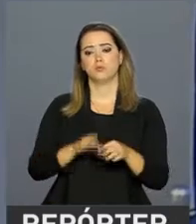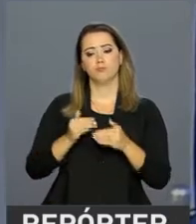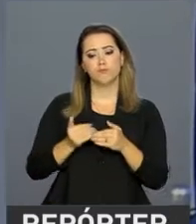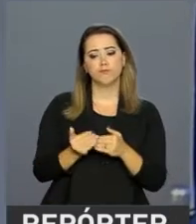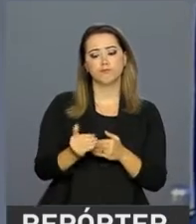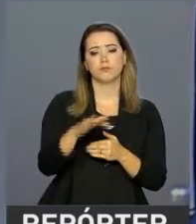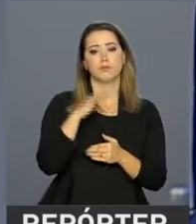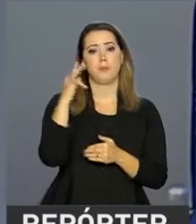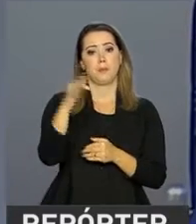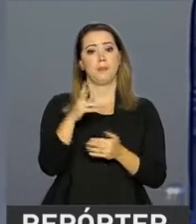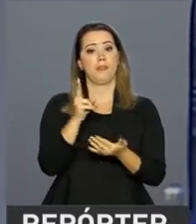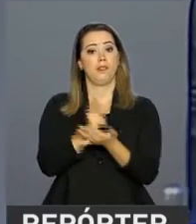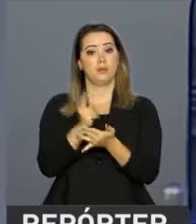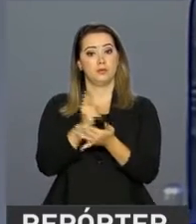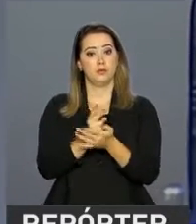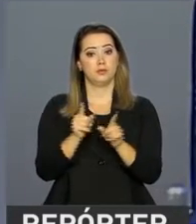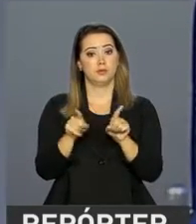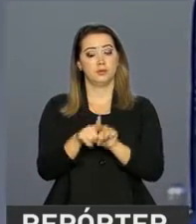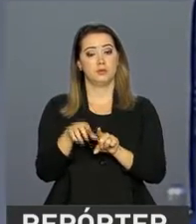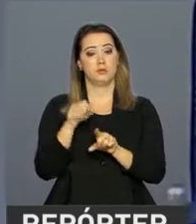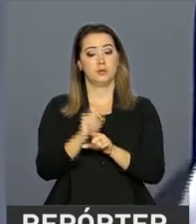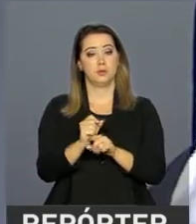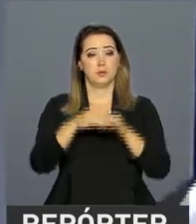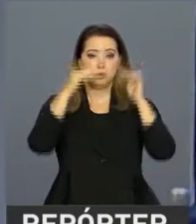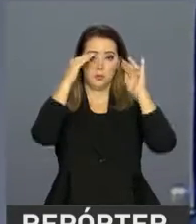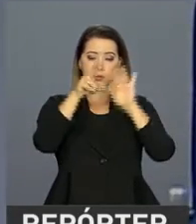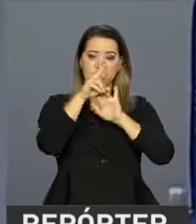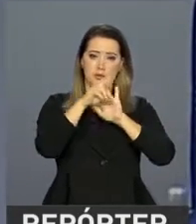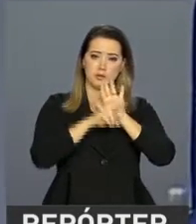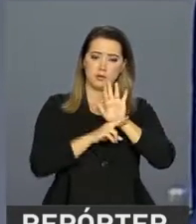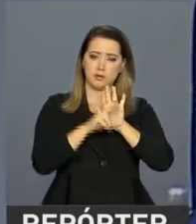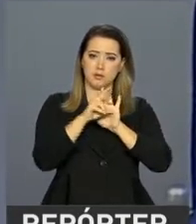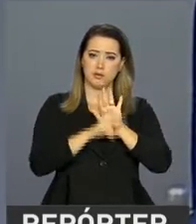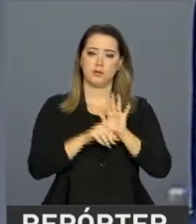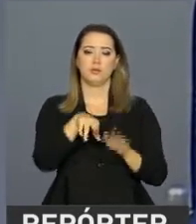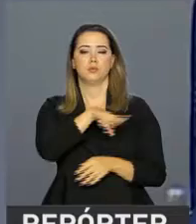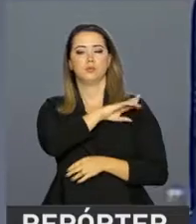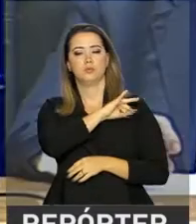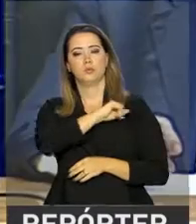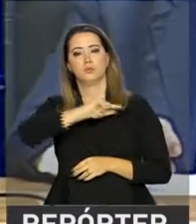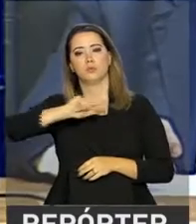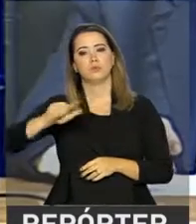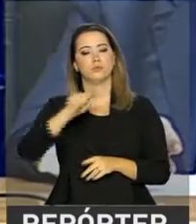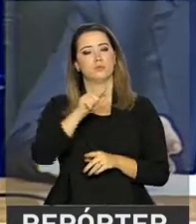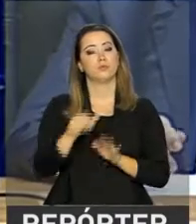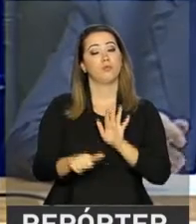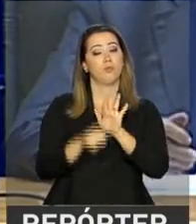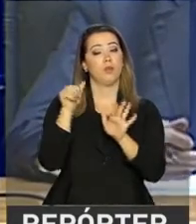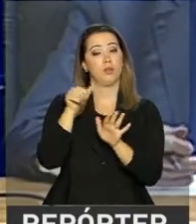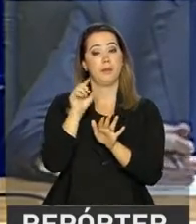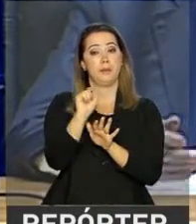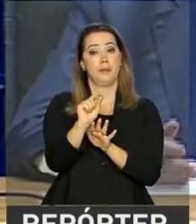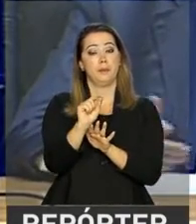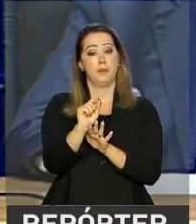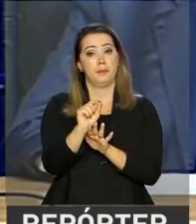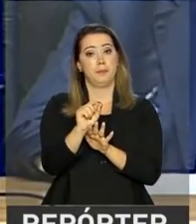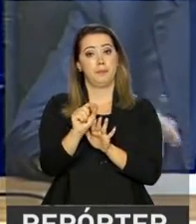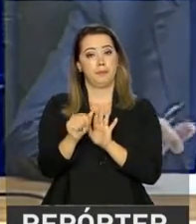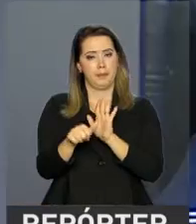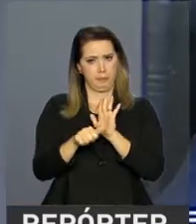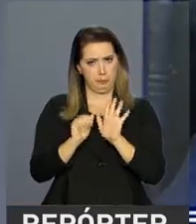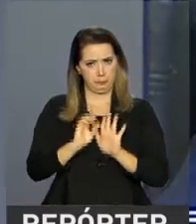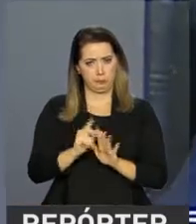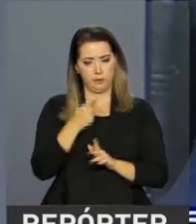prazo inclusive para o cumprimento das normas de responsabilidade fiscal em primeiro lugar quando eu digo que a